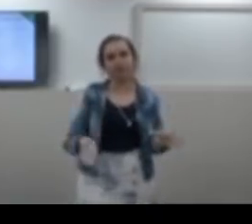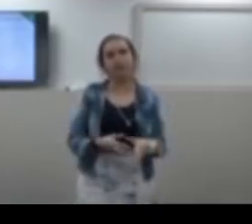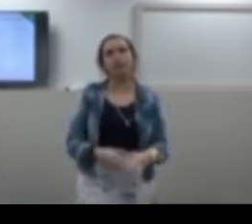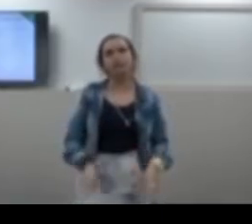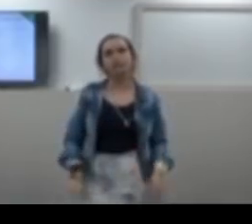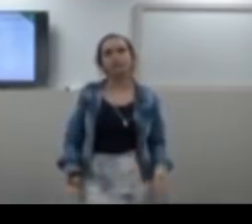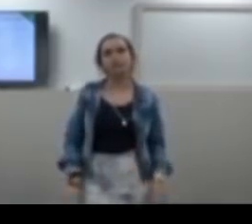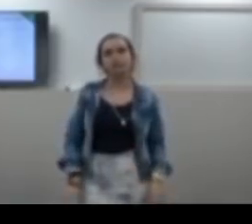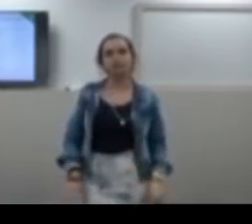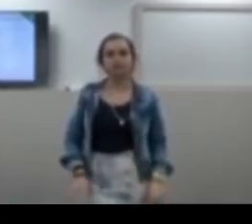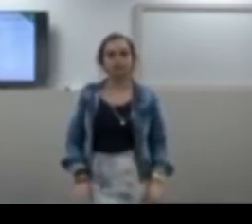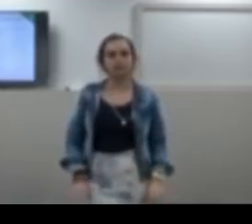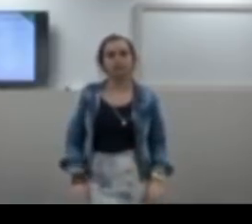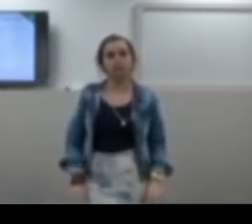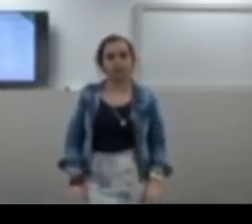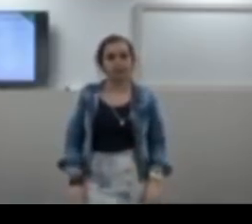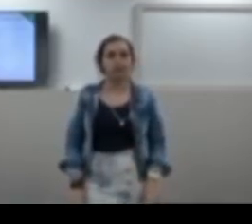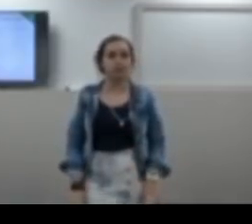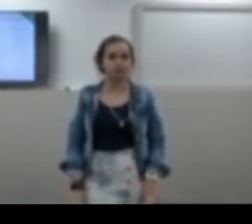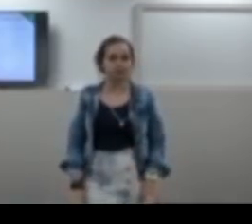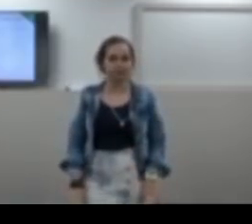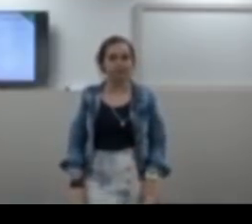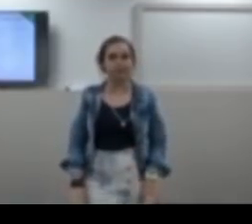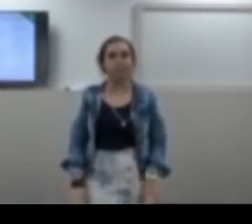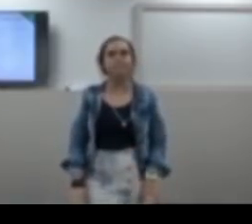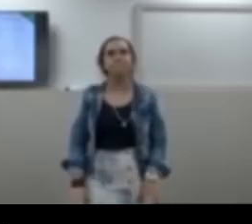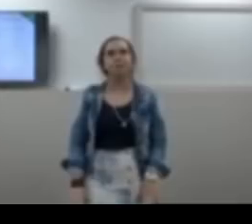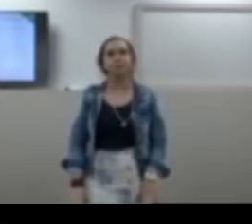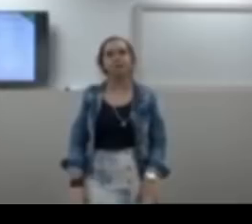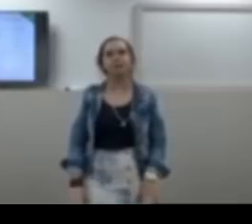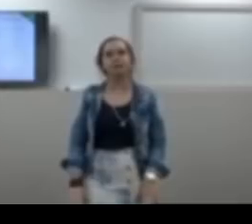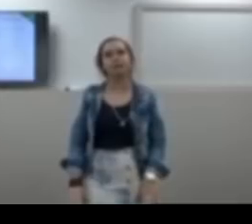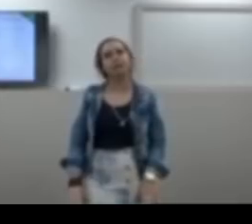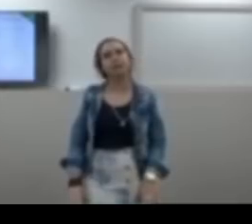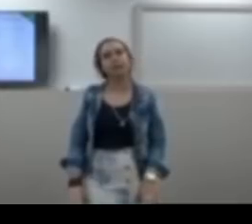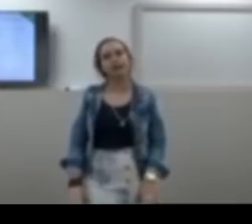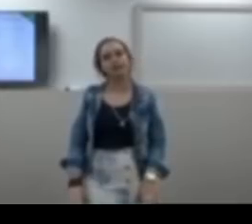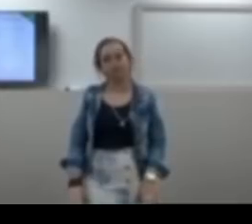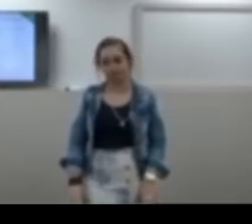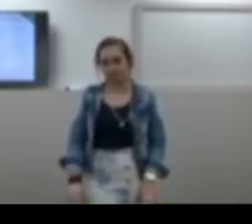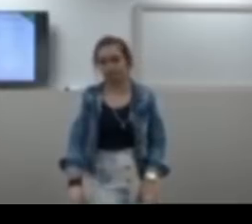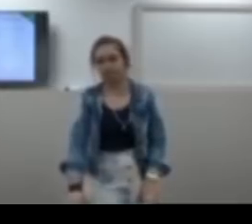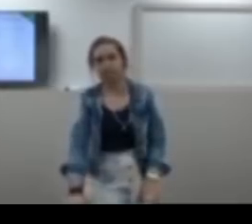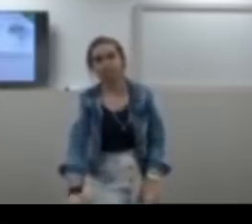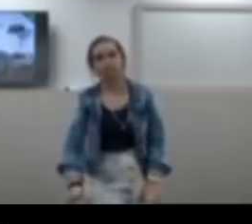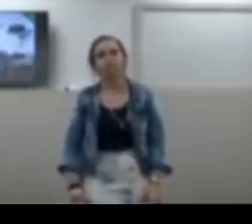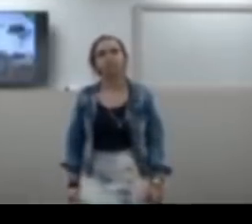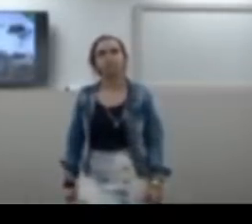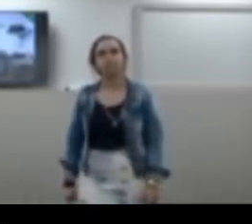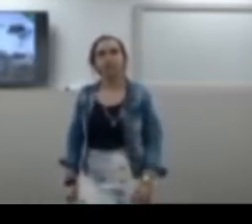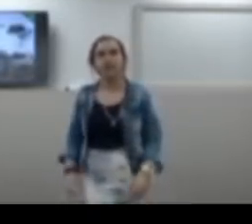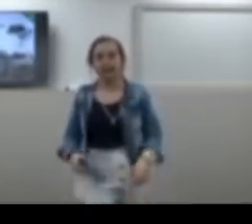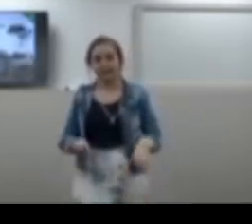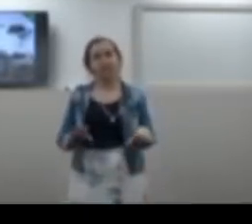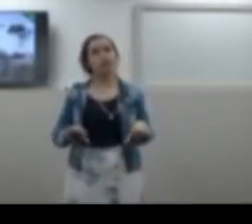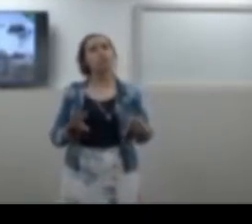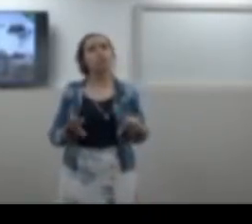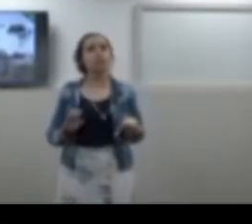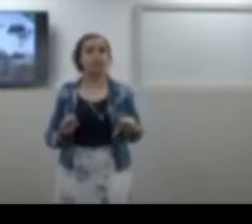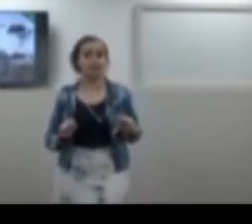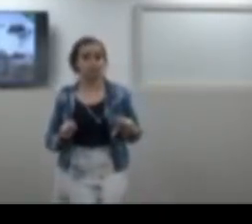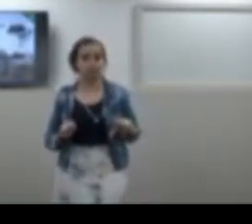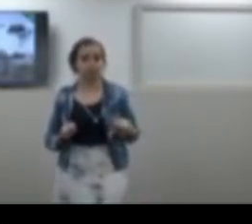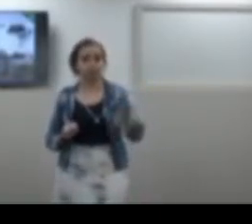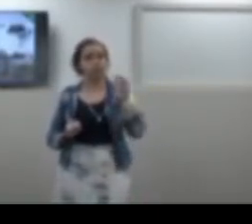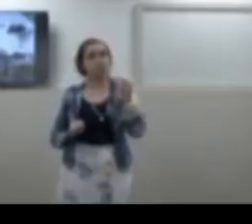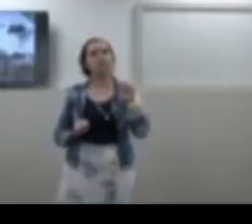milho, enfim, da cultura vegetal de interesse, tá? Então essa região sofre bastante. Esse negócio